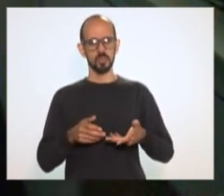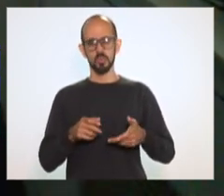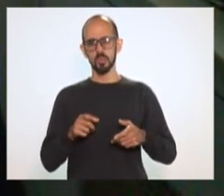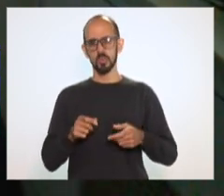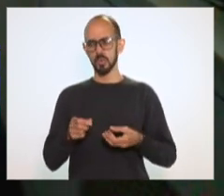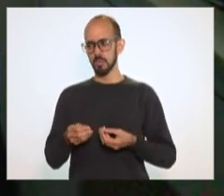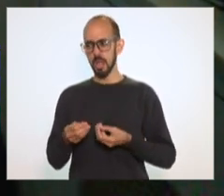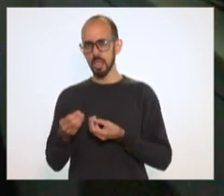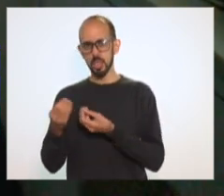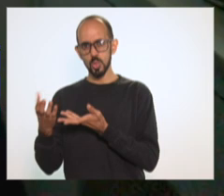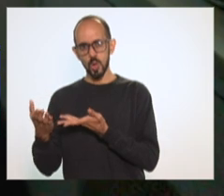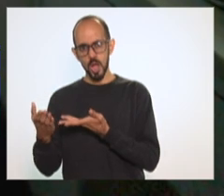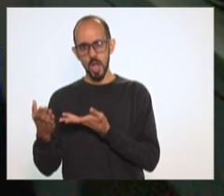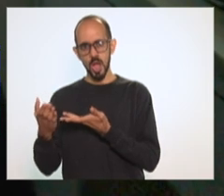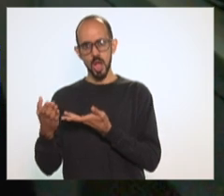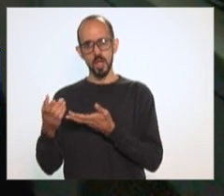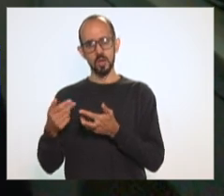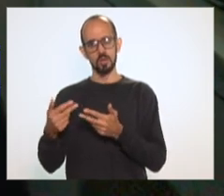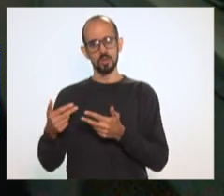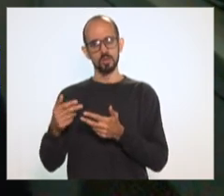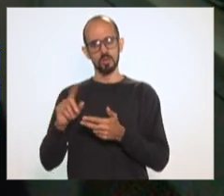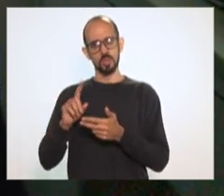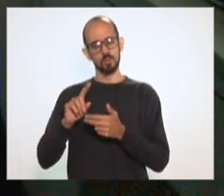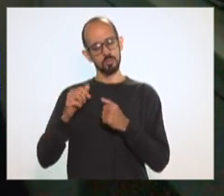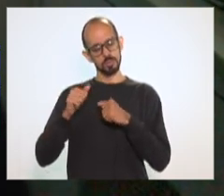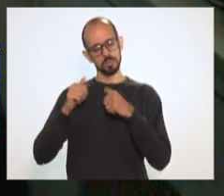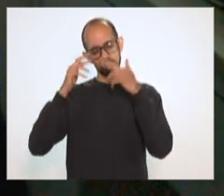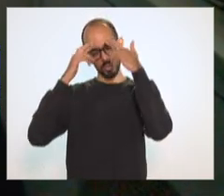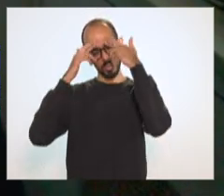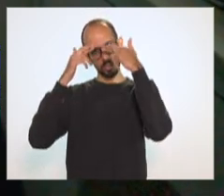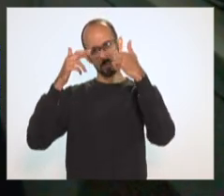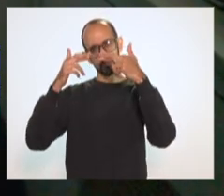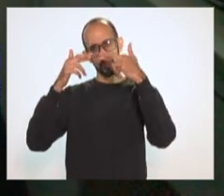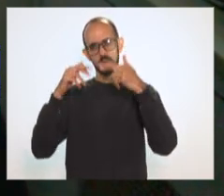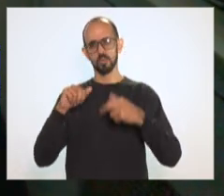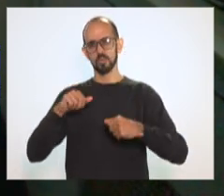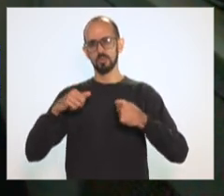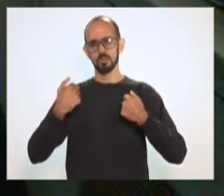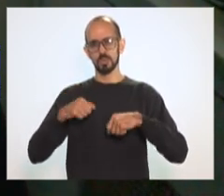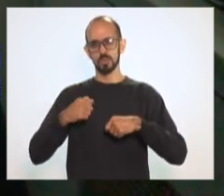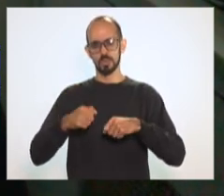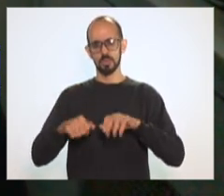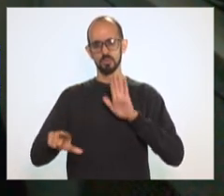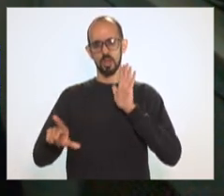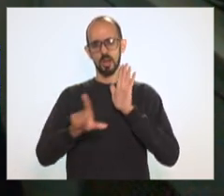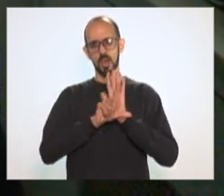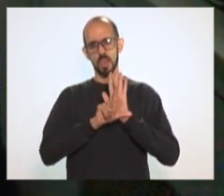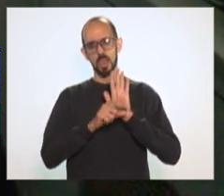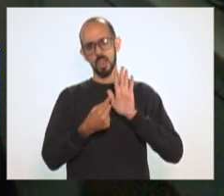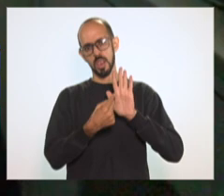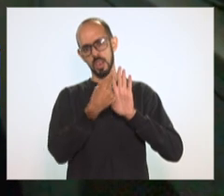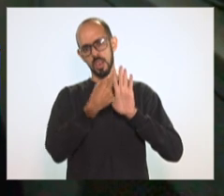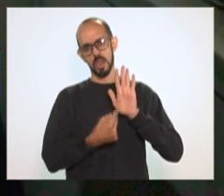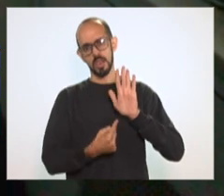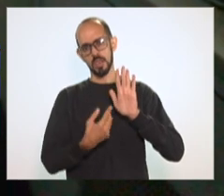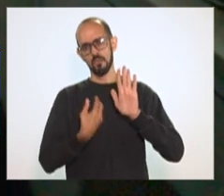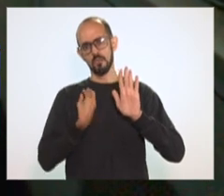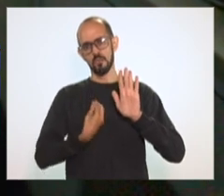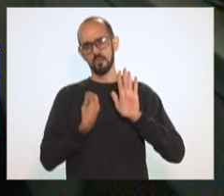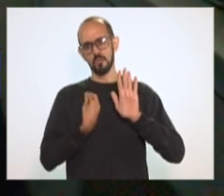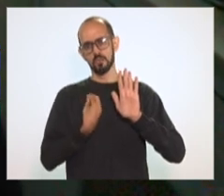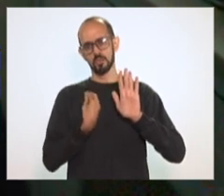não nós queremos respeito nós queremos legalidade nós queremos